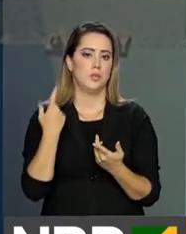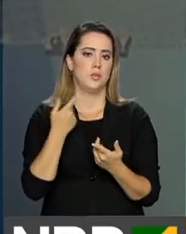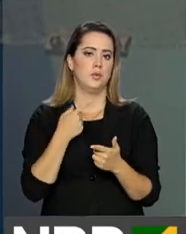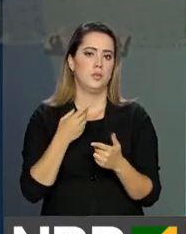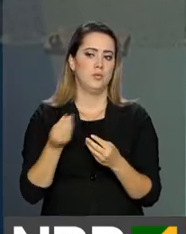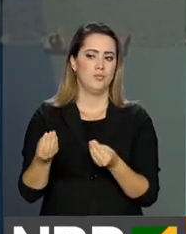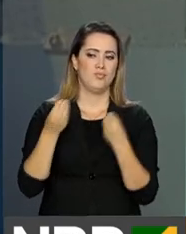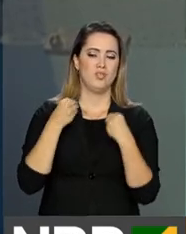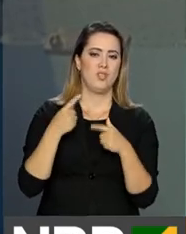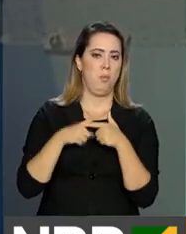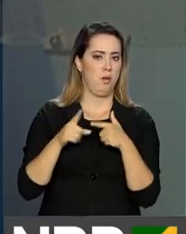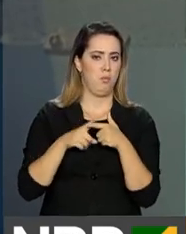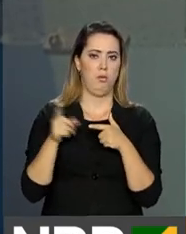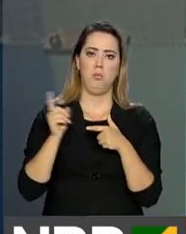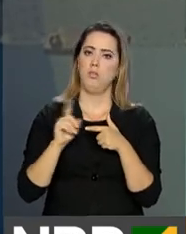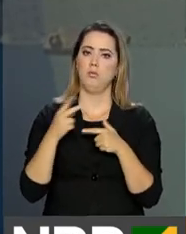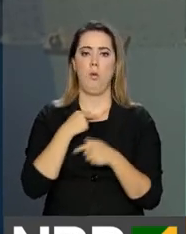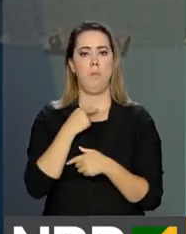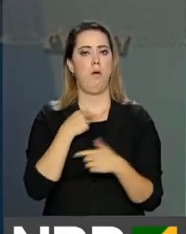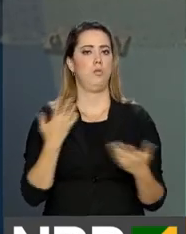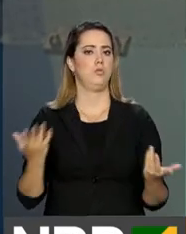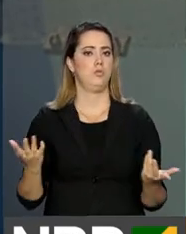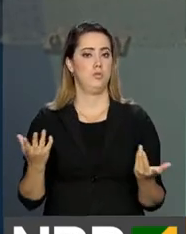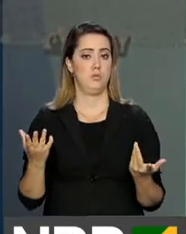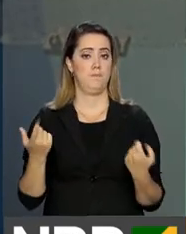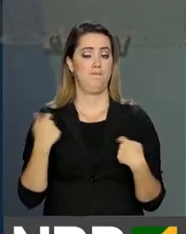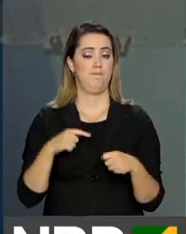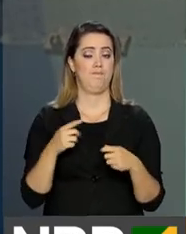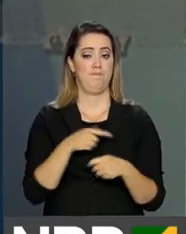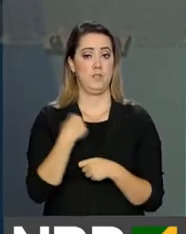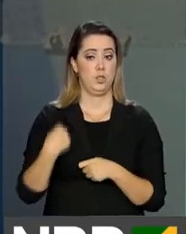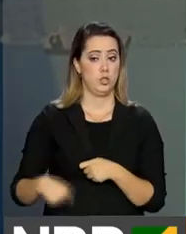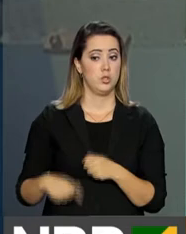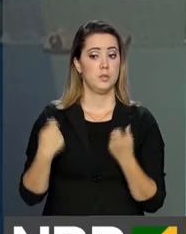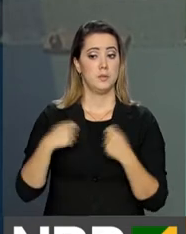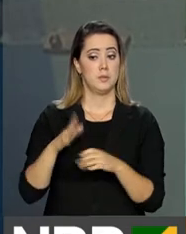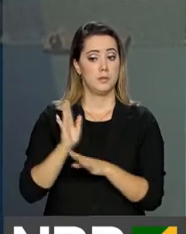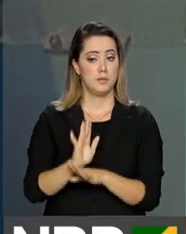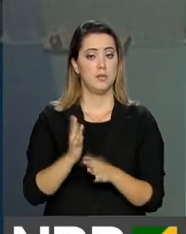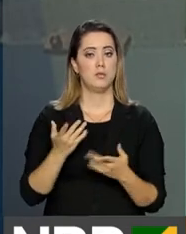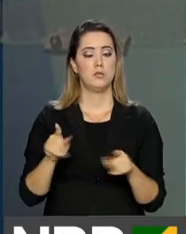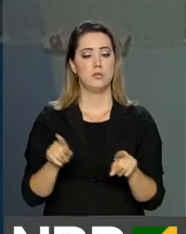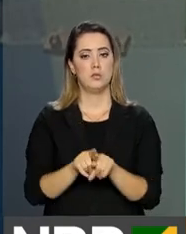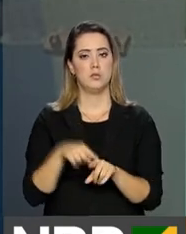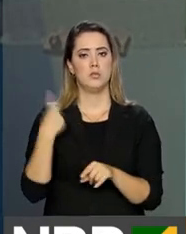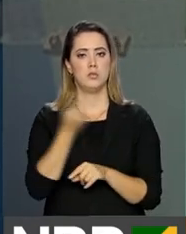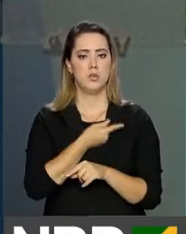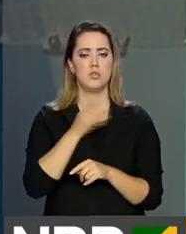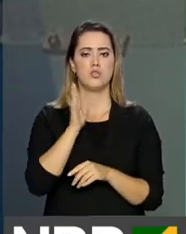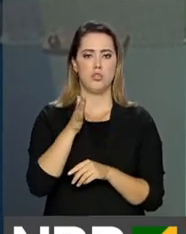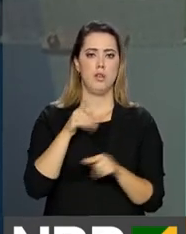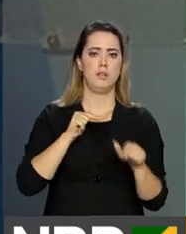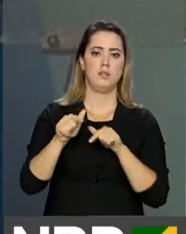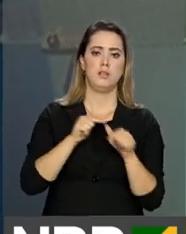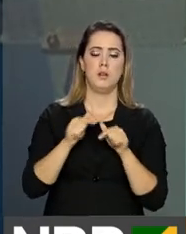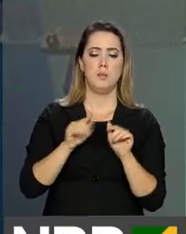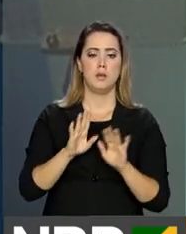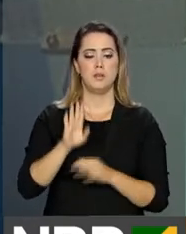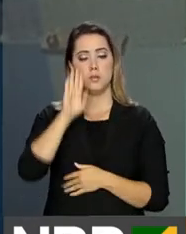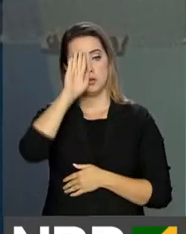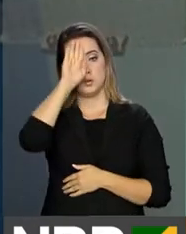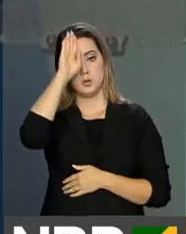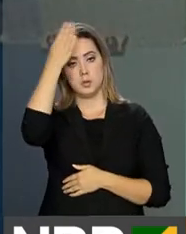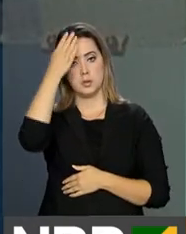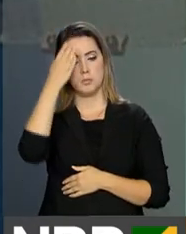E, aliás, nós temos trabalhado nos principais foros internacionais dedicados ao tema, seja